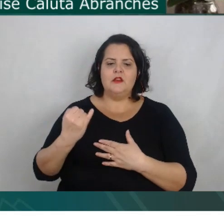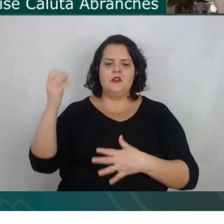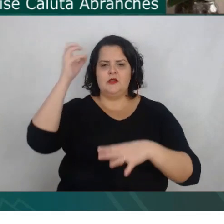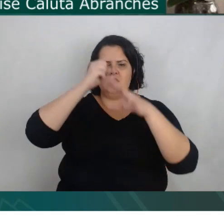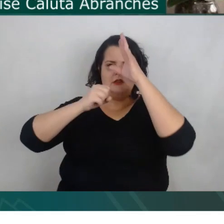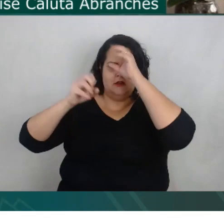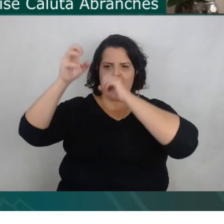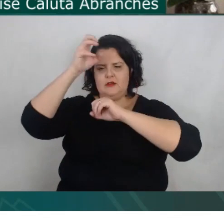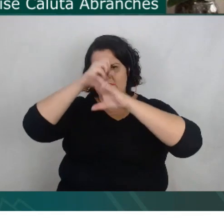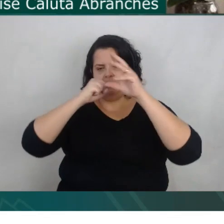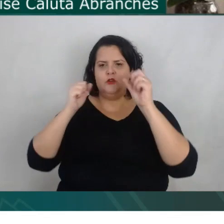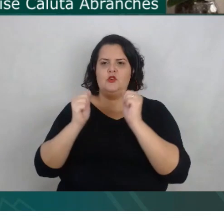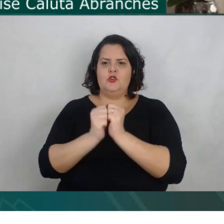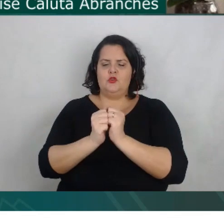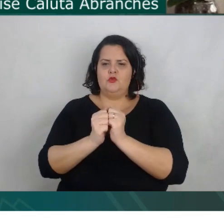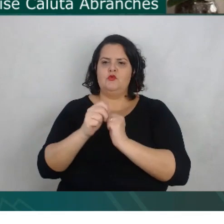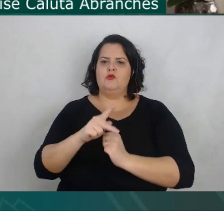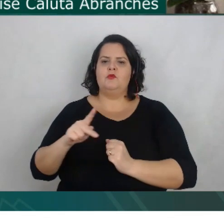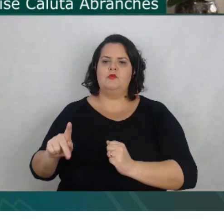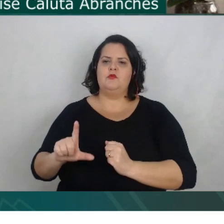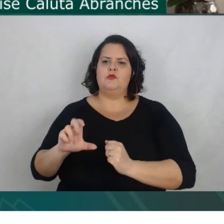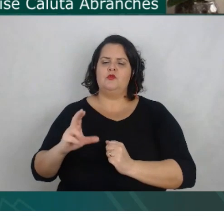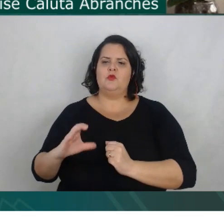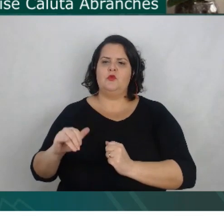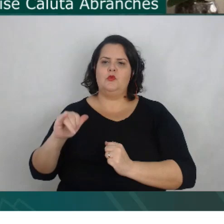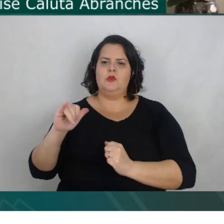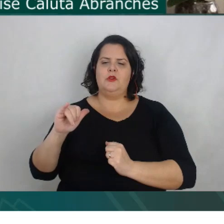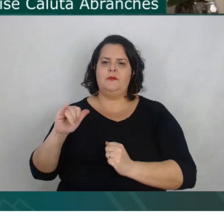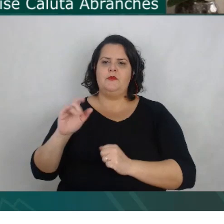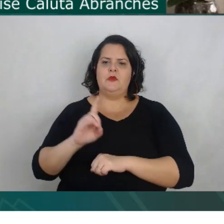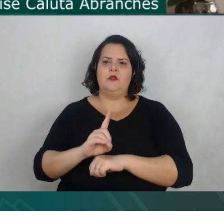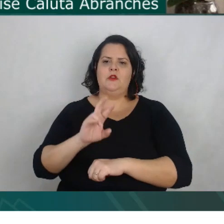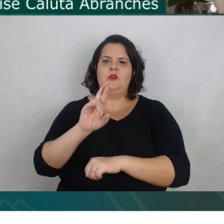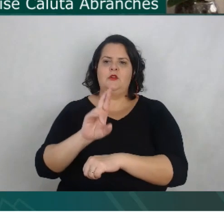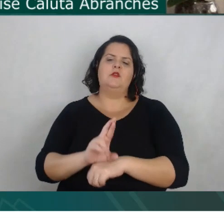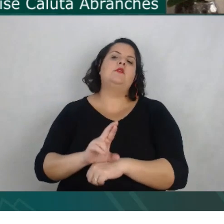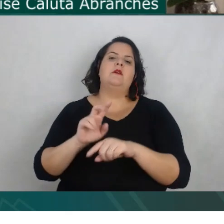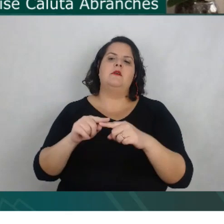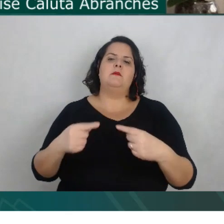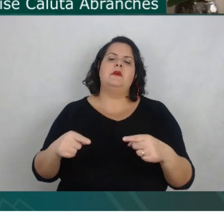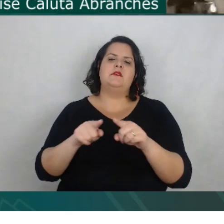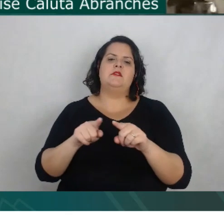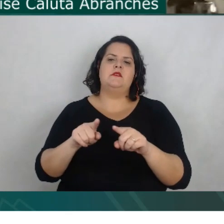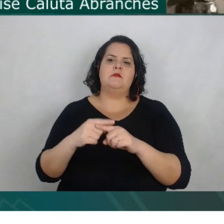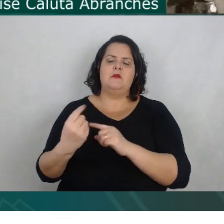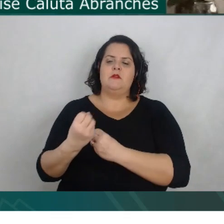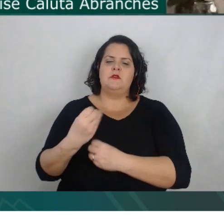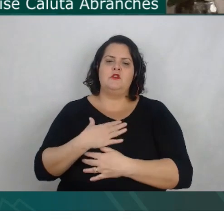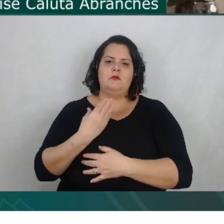professor Luke Wex, foi meu orientador do doutorado e foi meu orientador da vida também. E a professora Lily